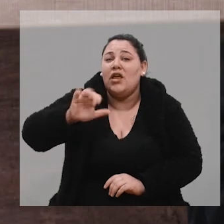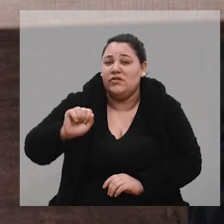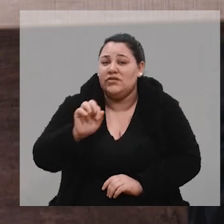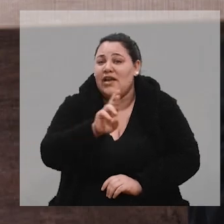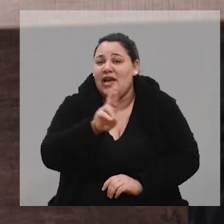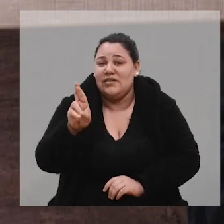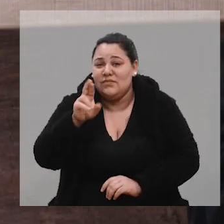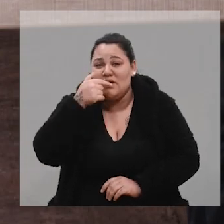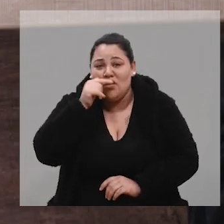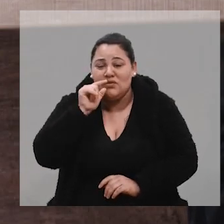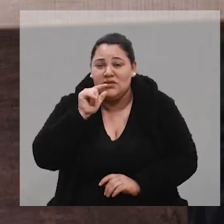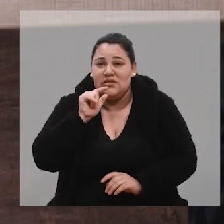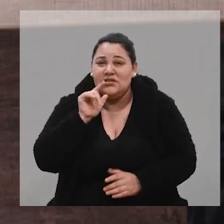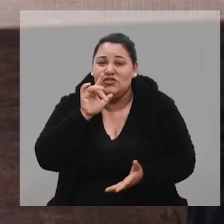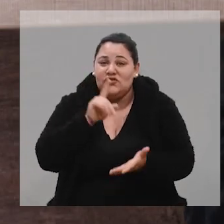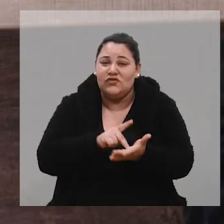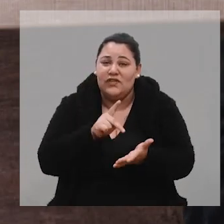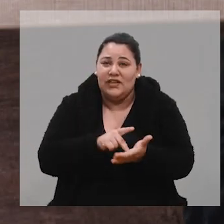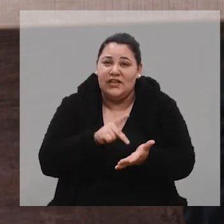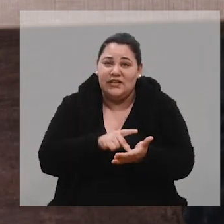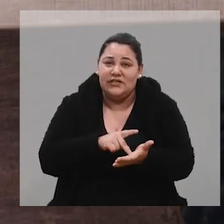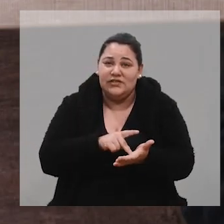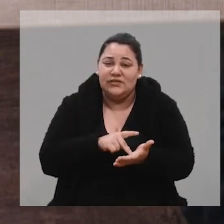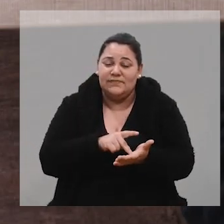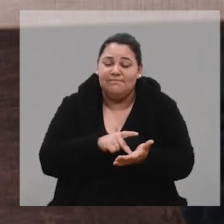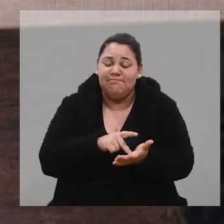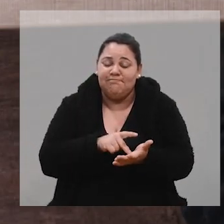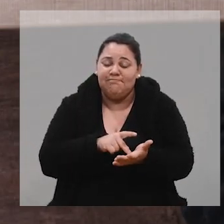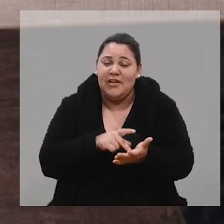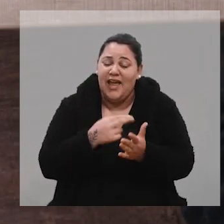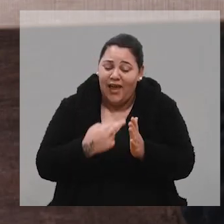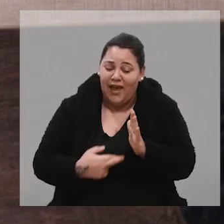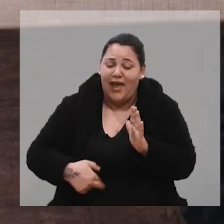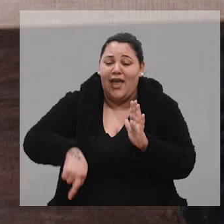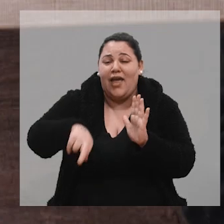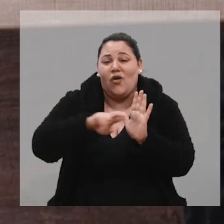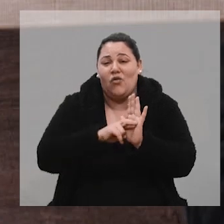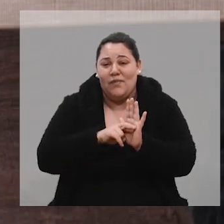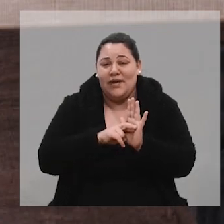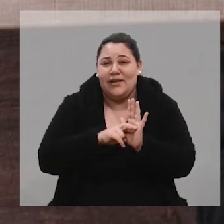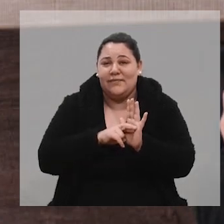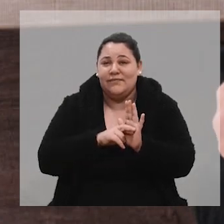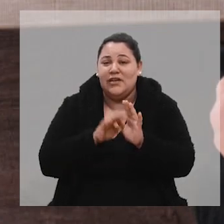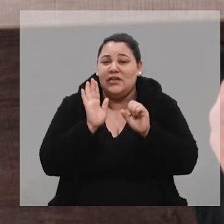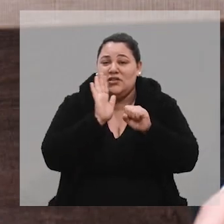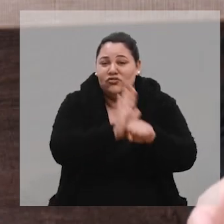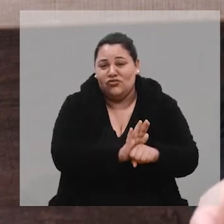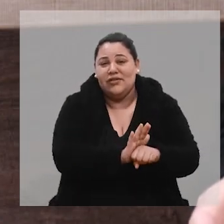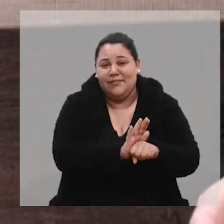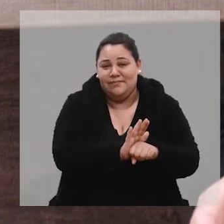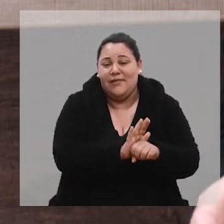de reais para poder de fato dar uma grande resposta, não apenas